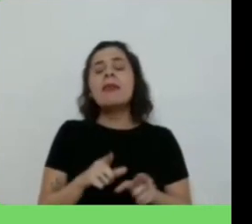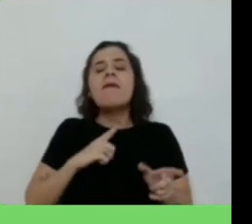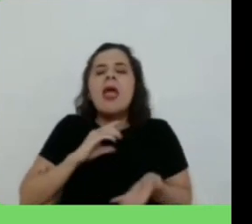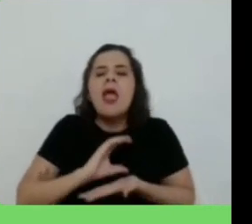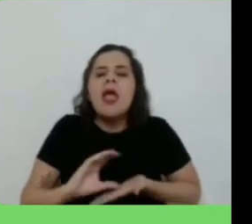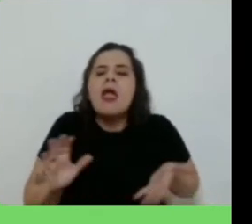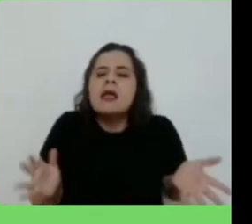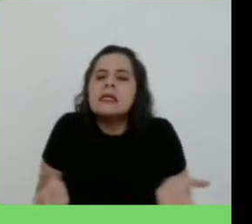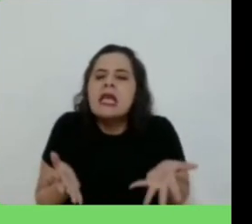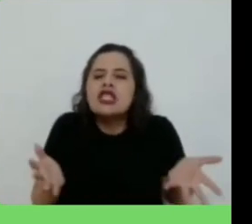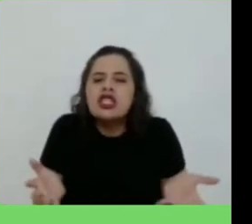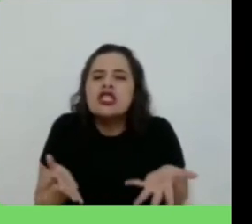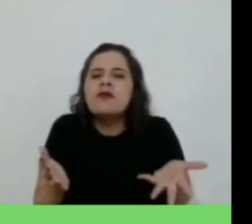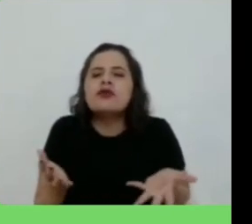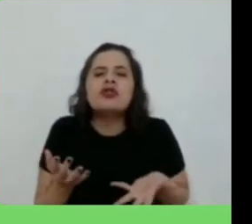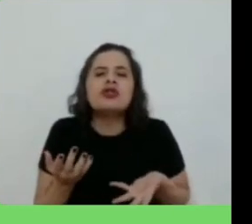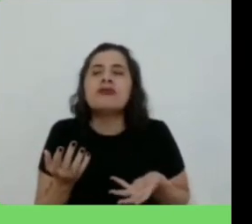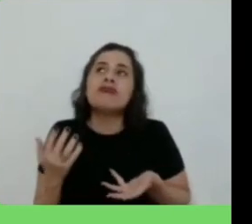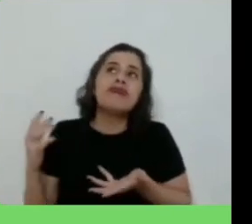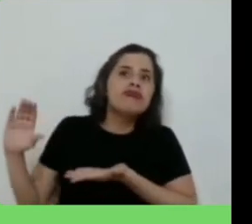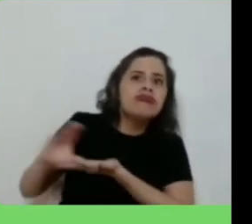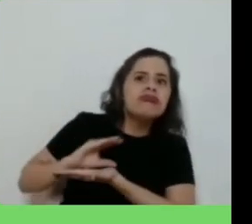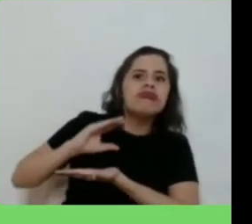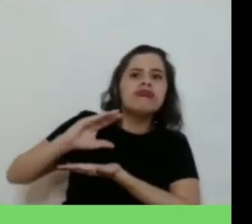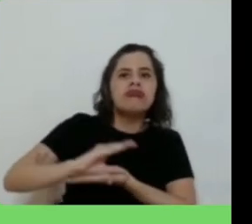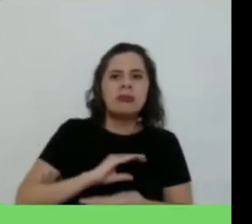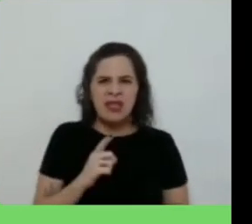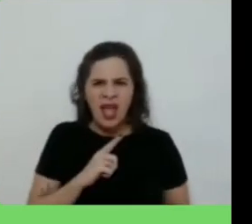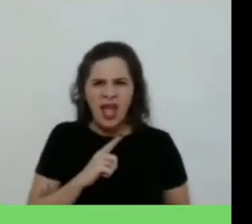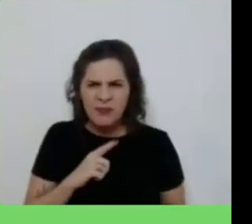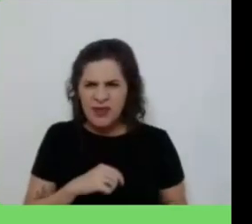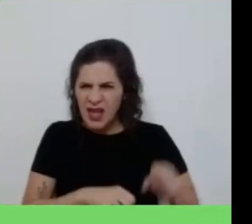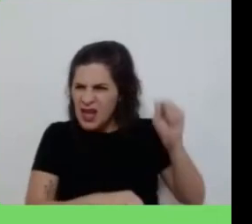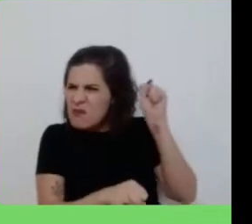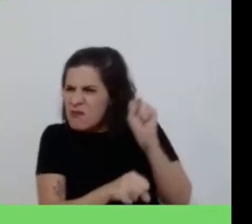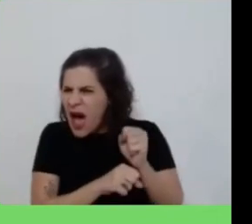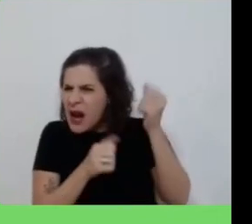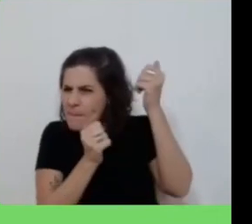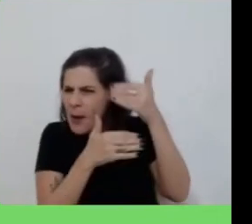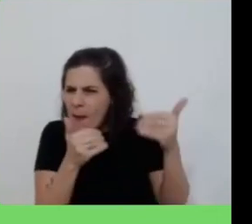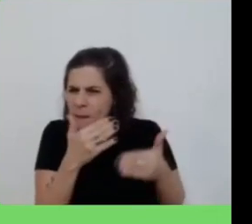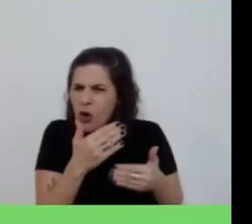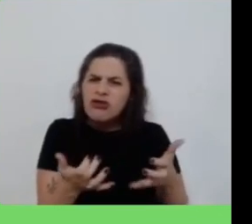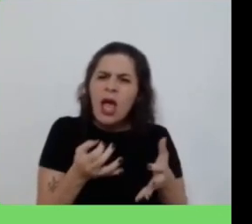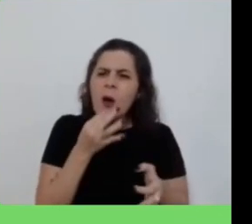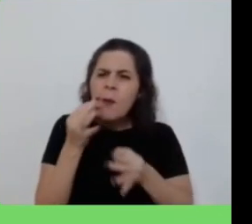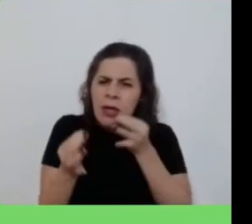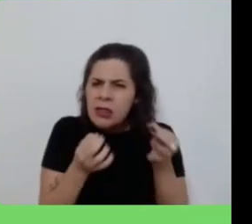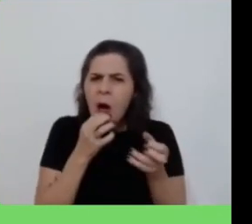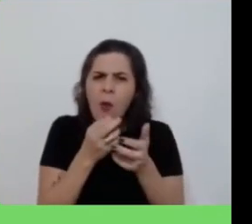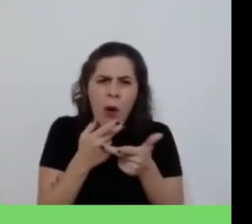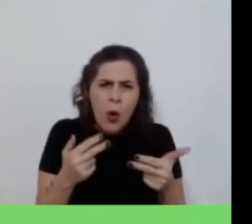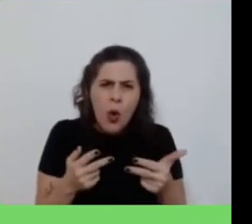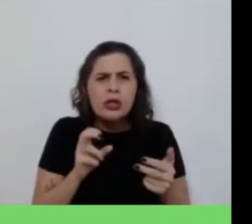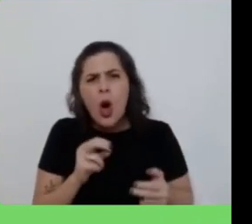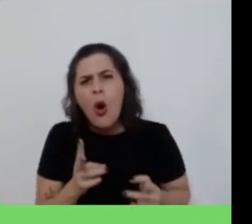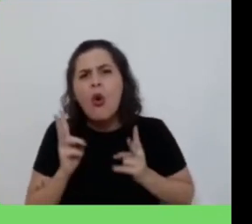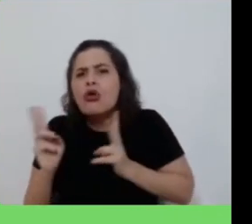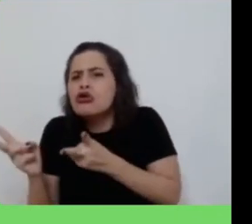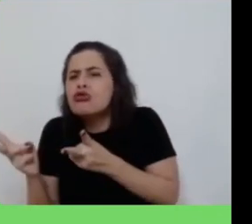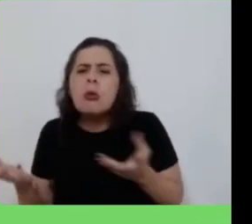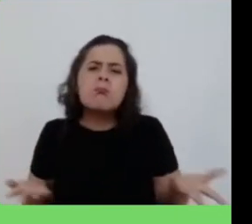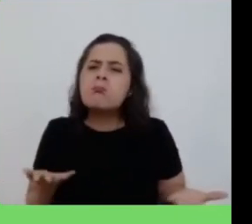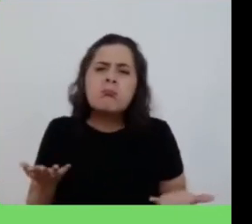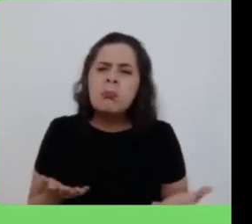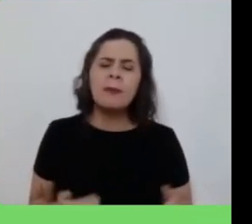eh nos últimos anos eu não sei se vocês querem que eu pare um pouco a apresentação aqui vocês querem comentar alguns pontos ou se eu sigo o que que vocês acham